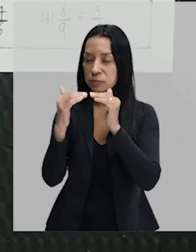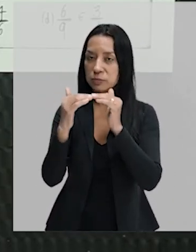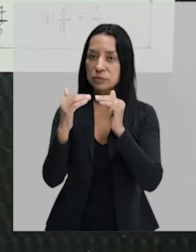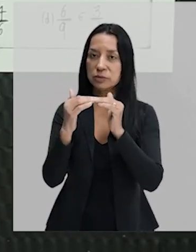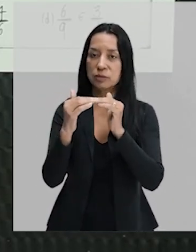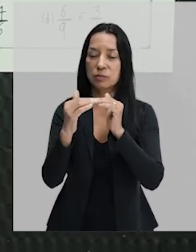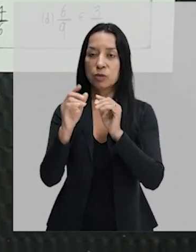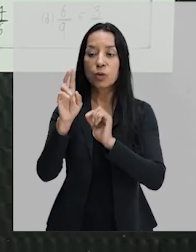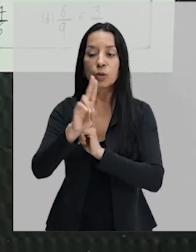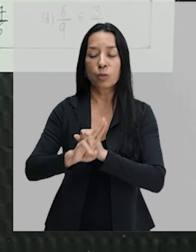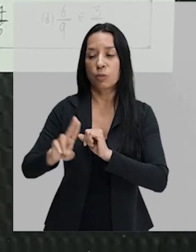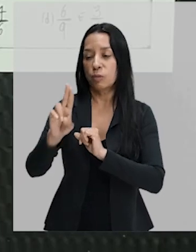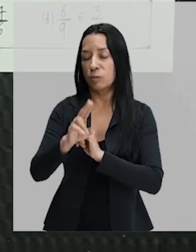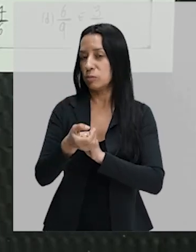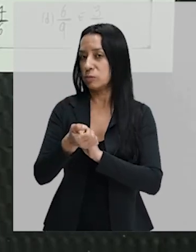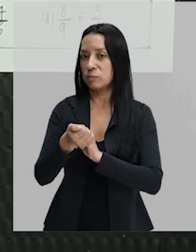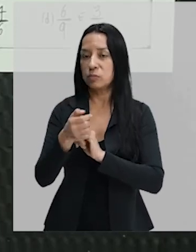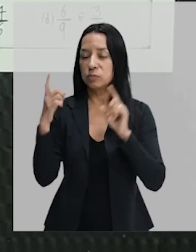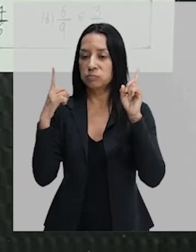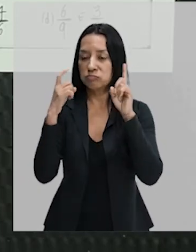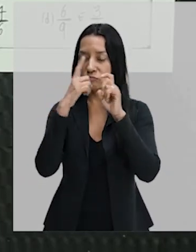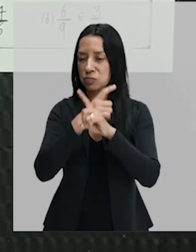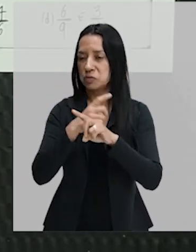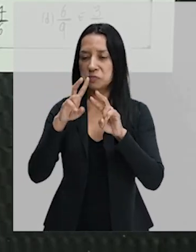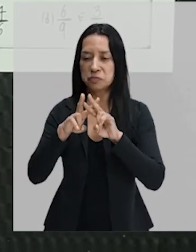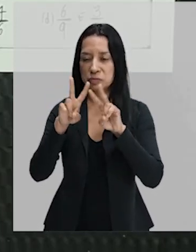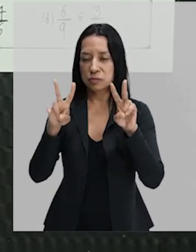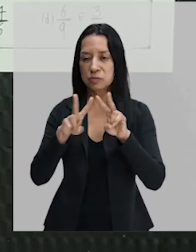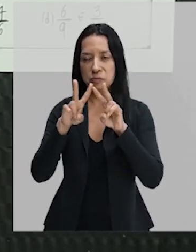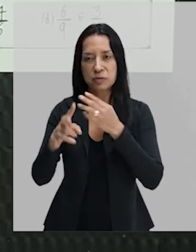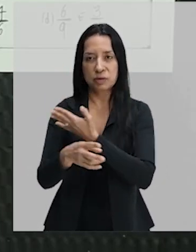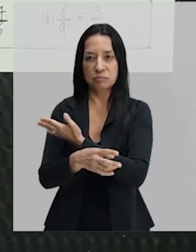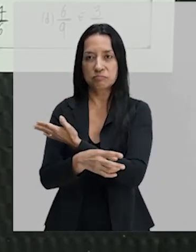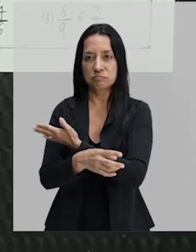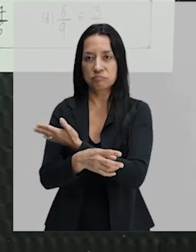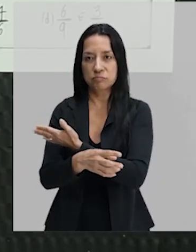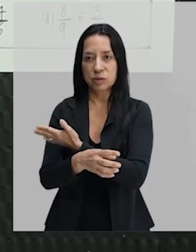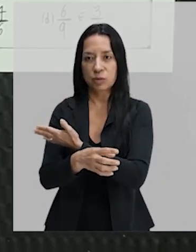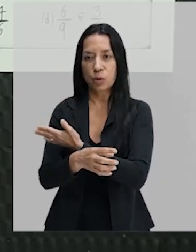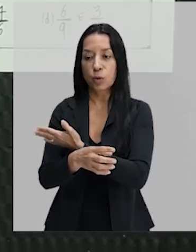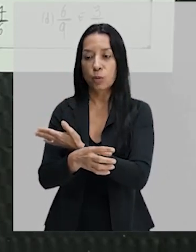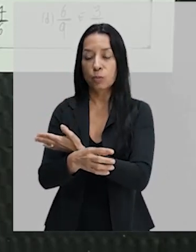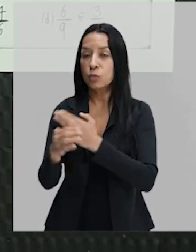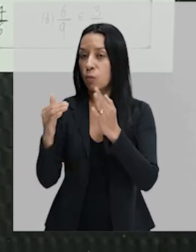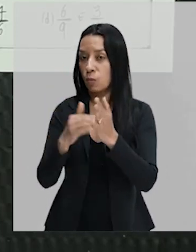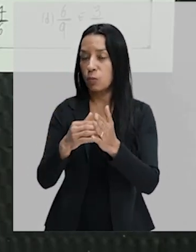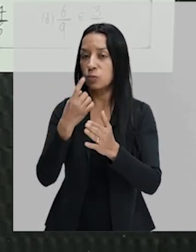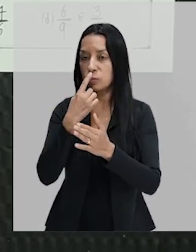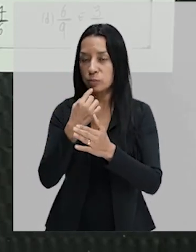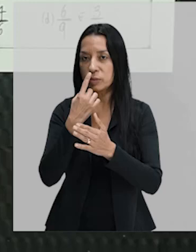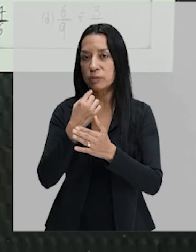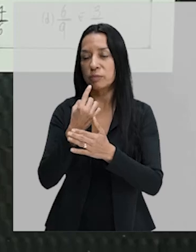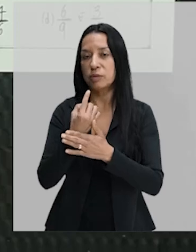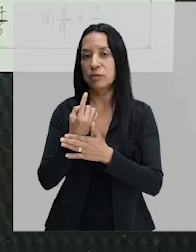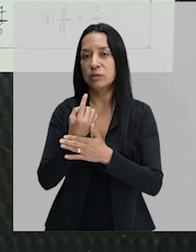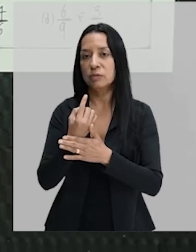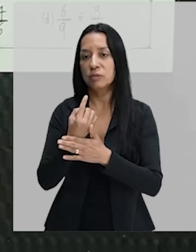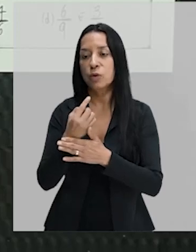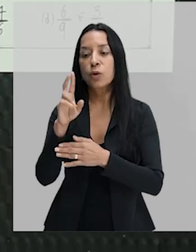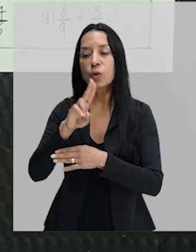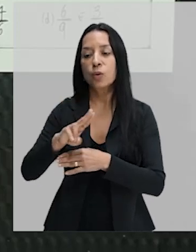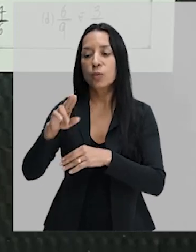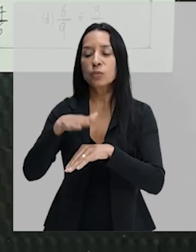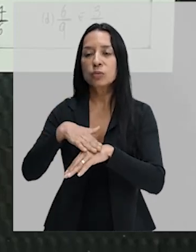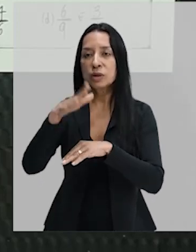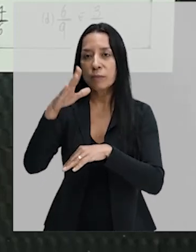essa aqui você usa muito pouco, né? É difícil a gente olhar uma proporção assim, mas se usa também, mas se usa mais essa outra forma